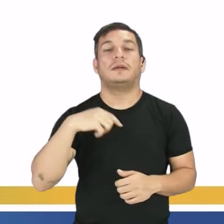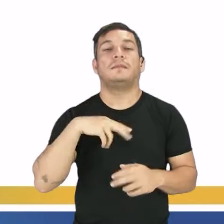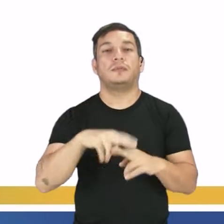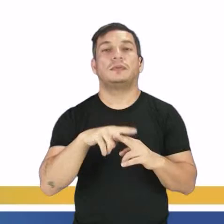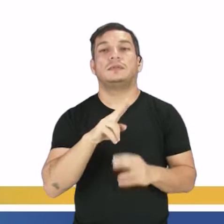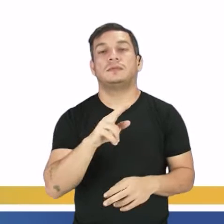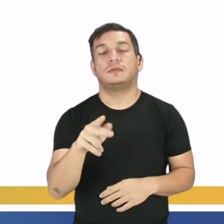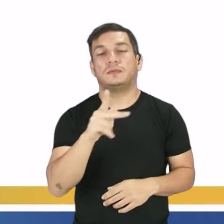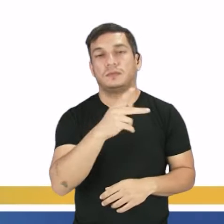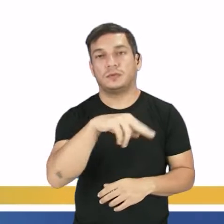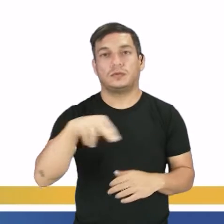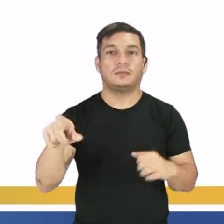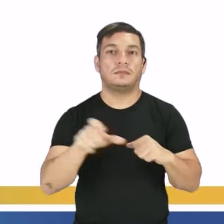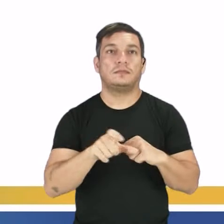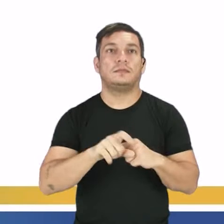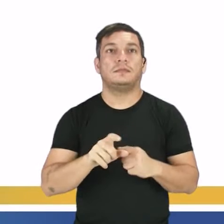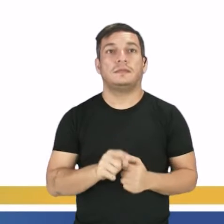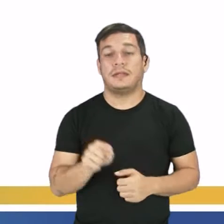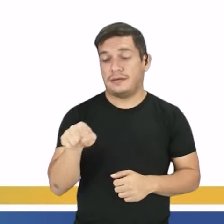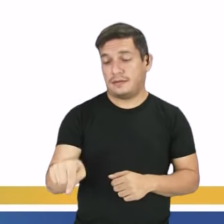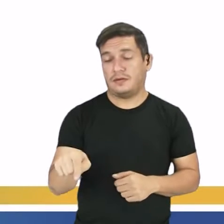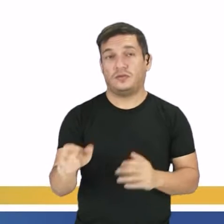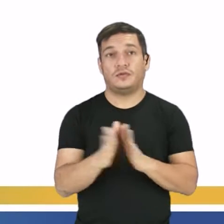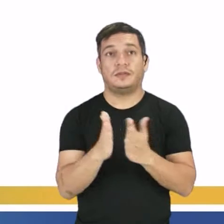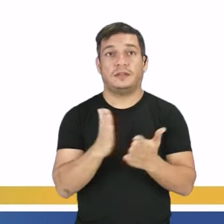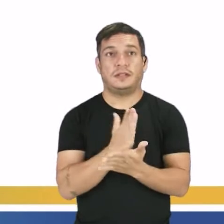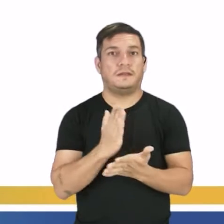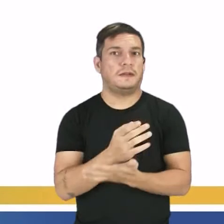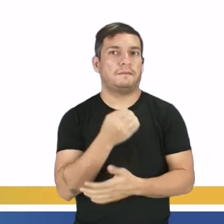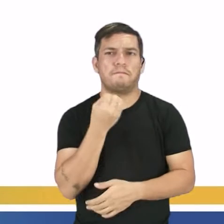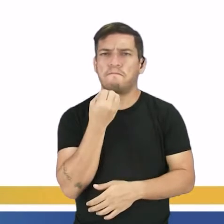substantivo. Este livro é muitíssimo bom.